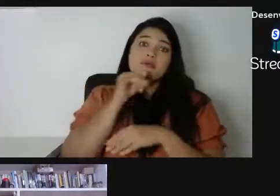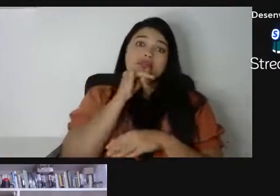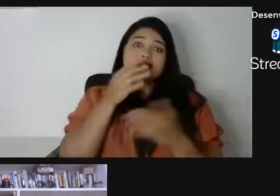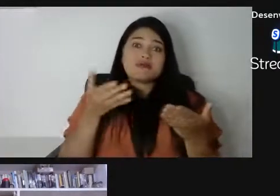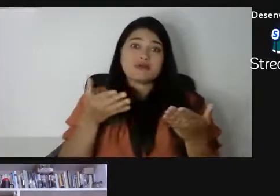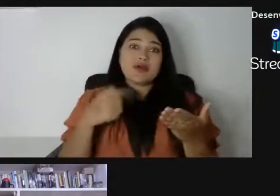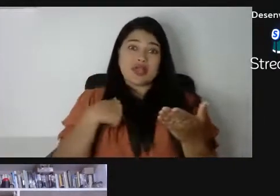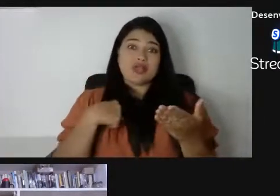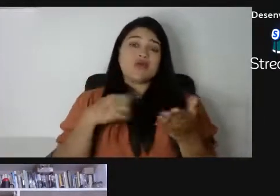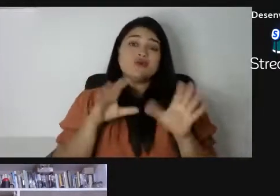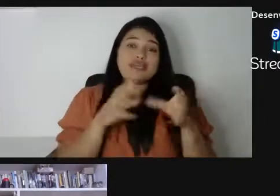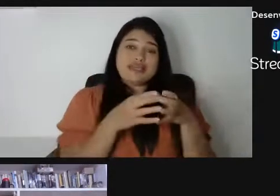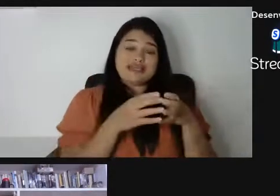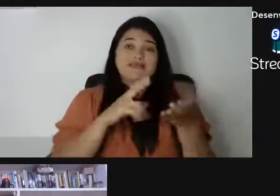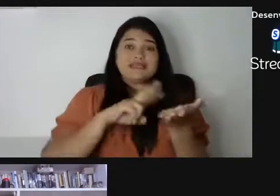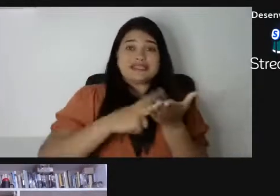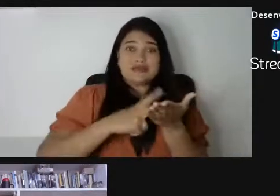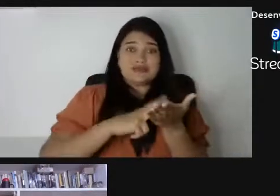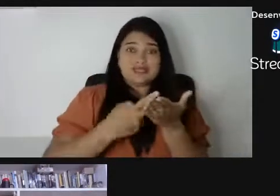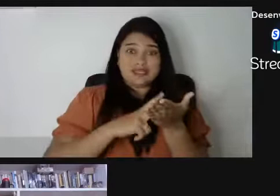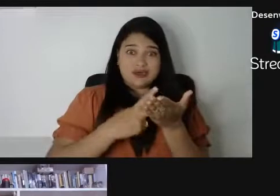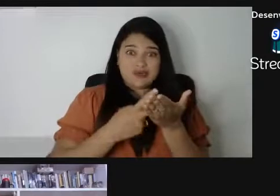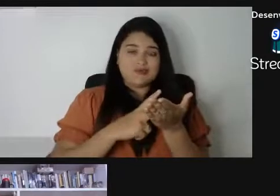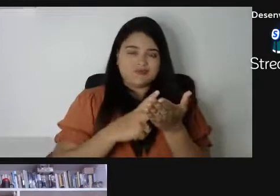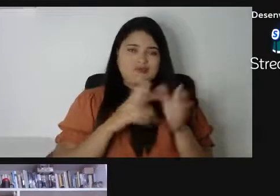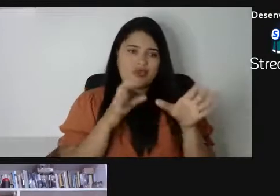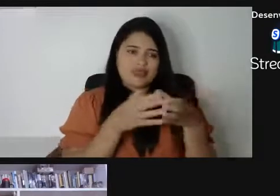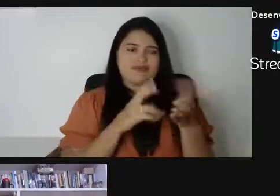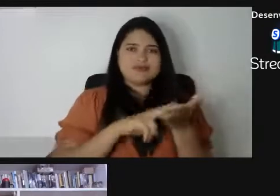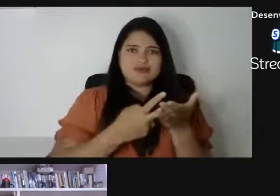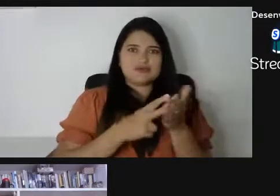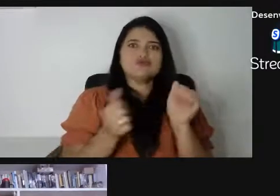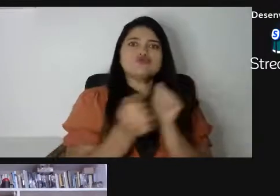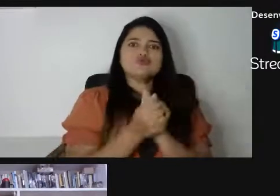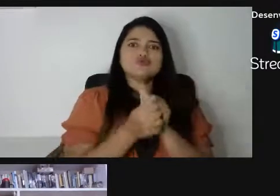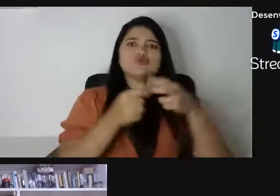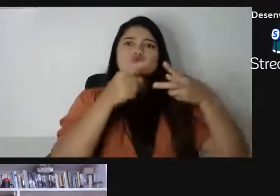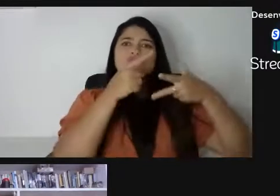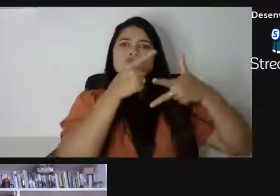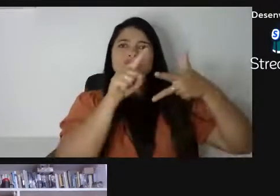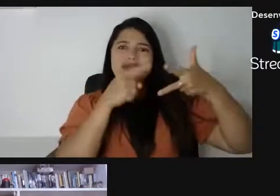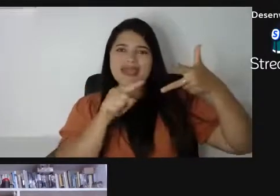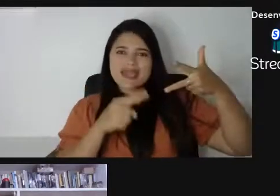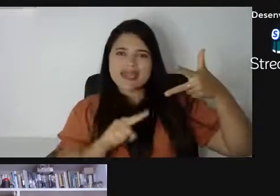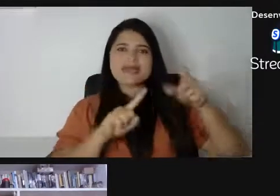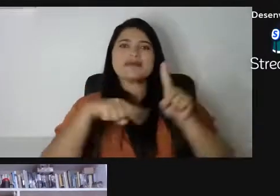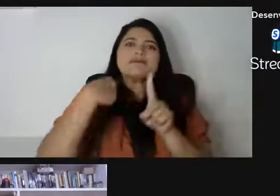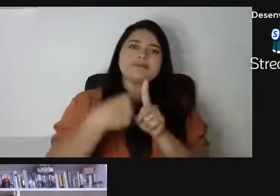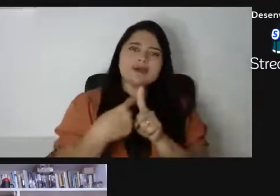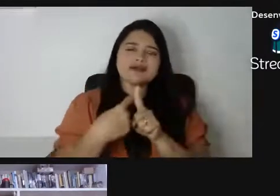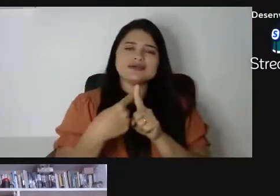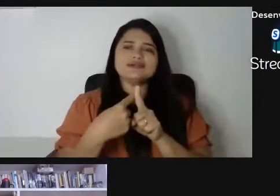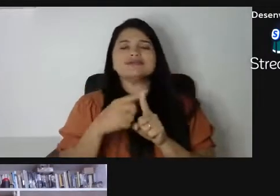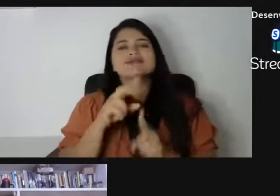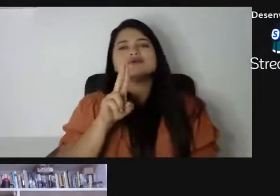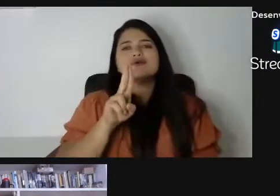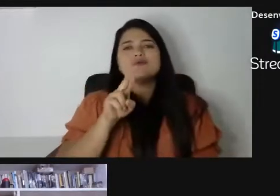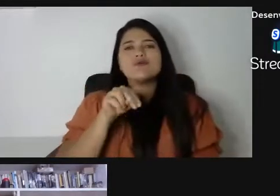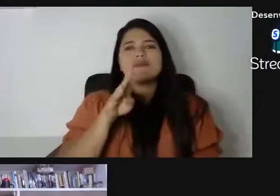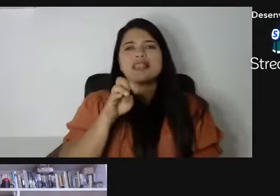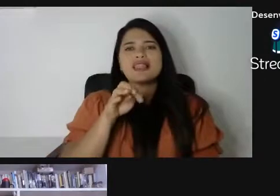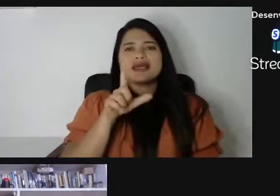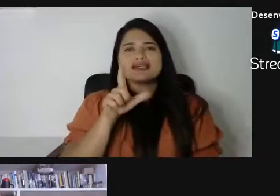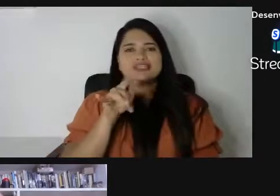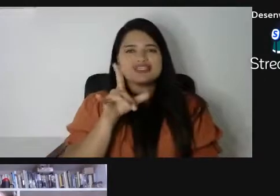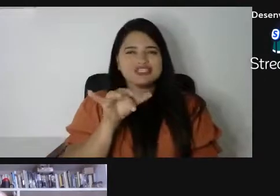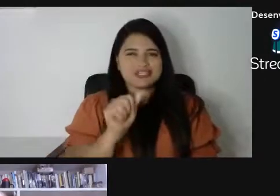educação bilíngue de surdos do MEC com a Universidade Federal de Uberlândia. É